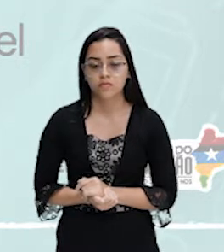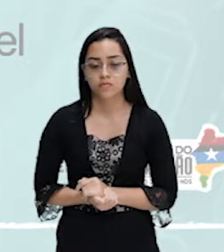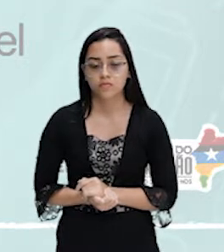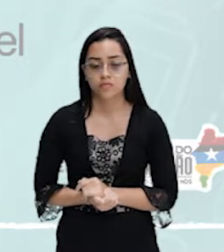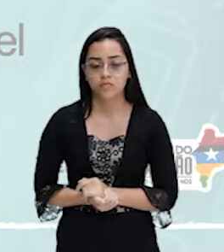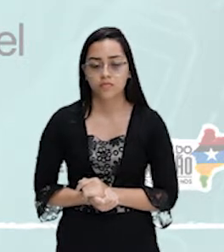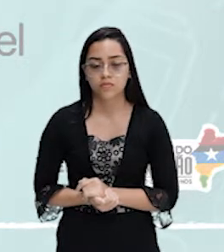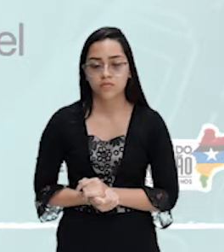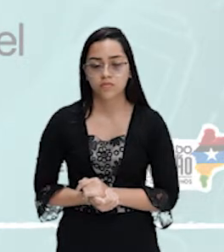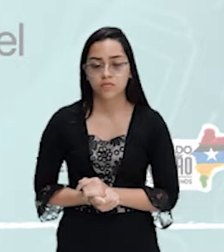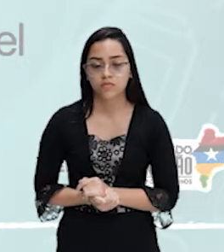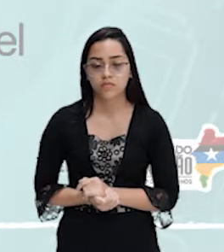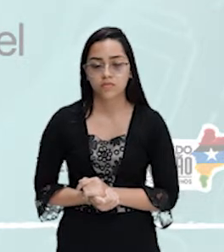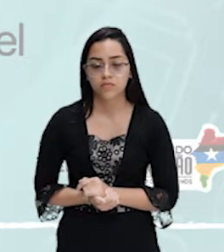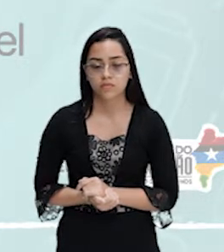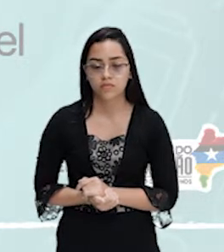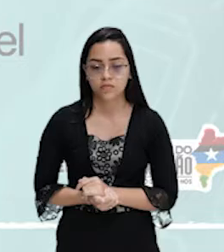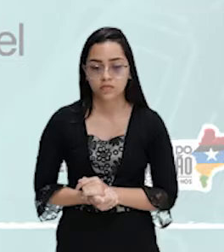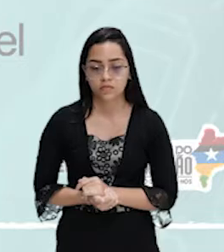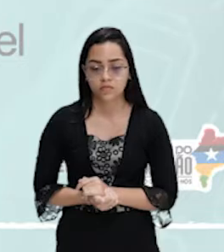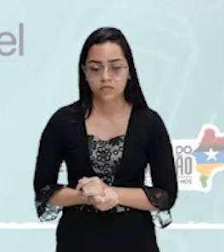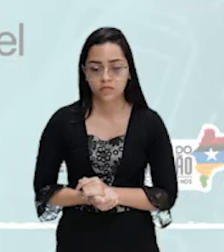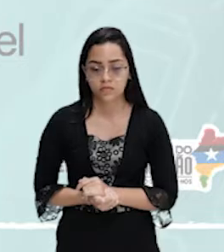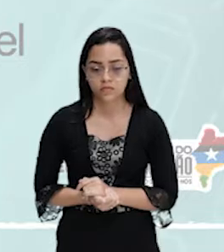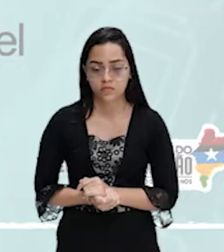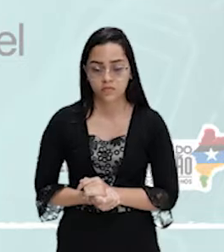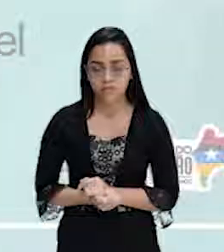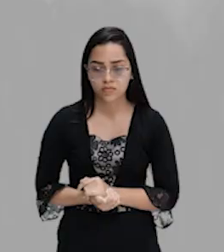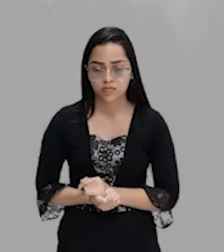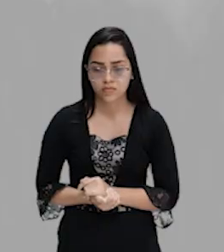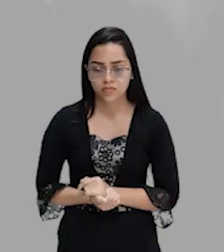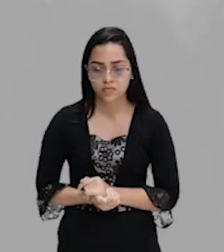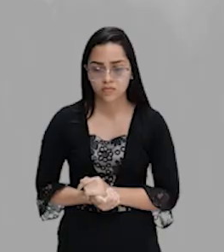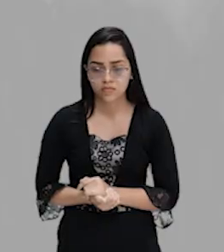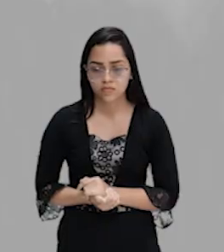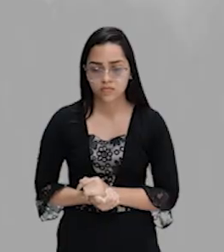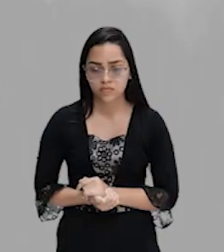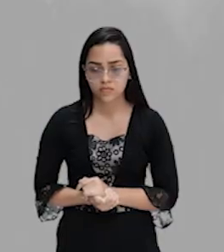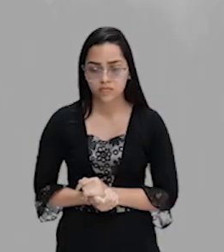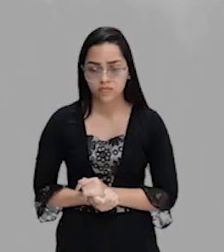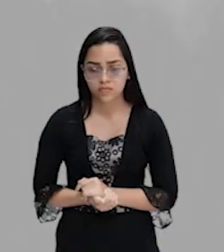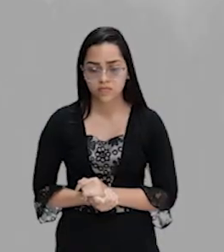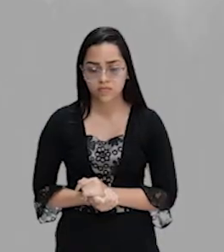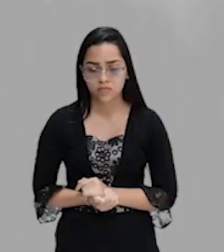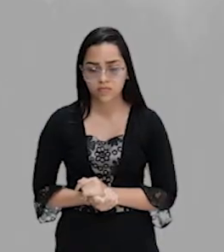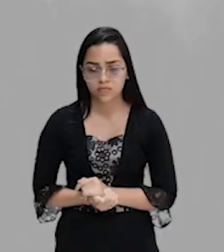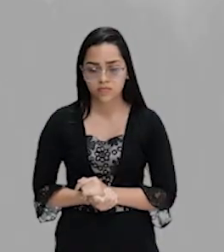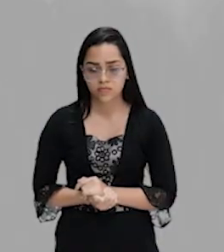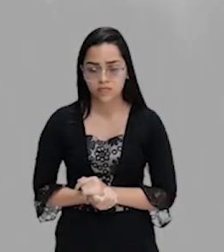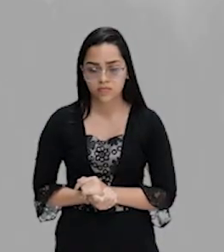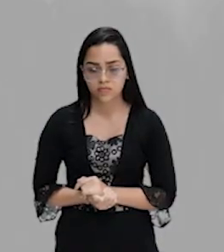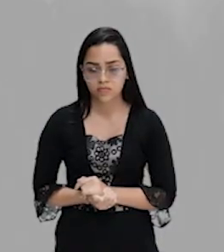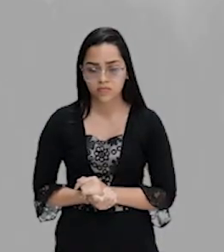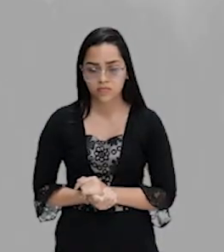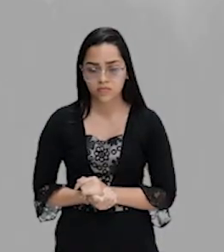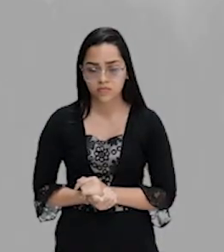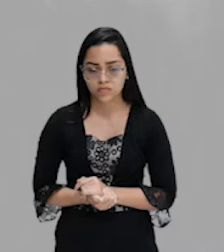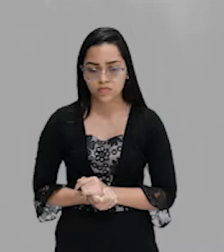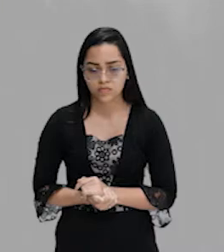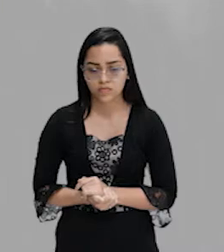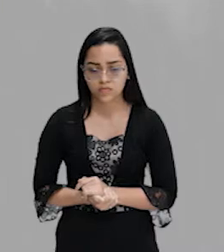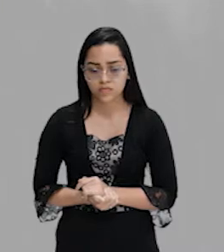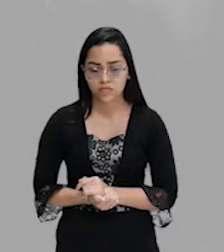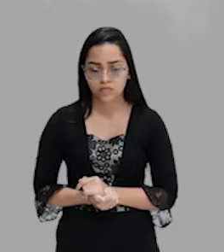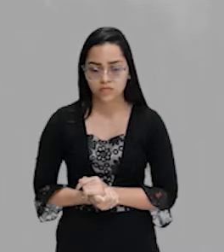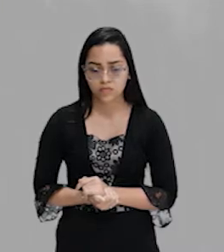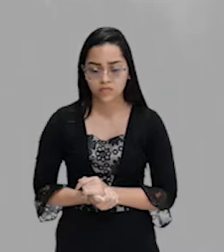exemplo, ali na figura, a cratera chamada de Tito, que ela é considerada a maior cratera,